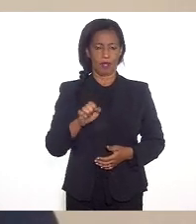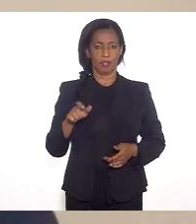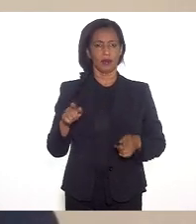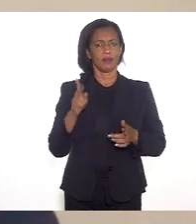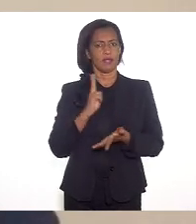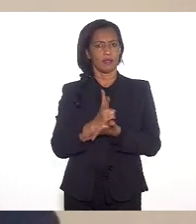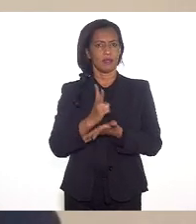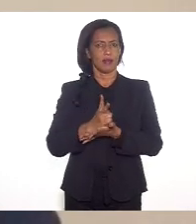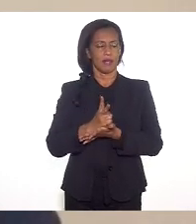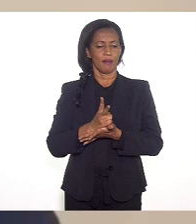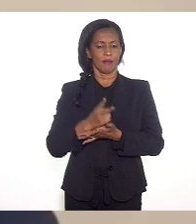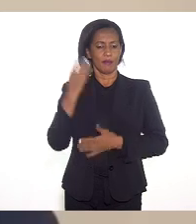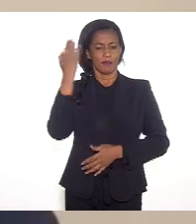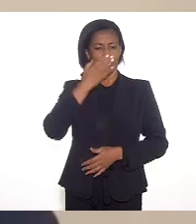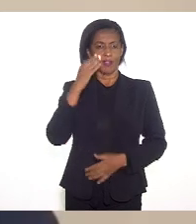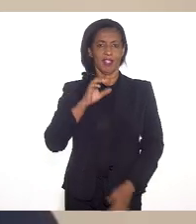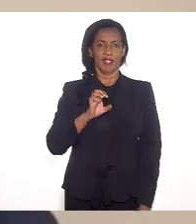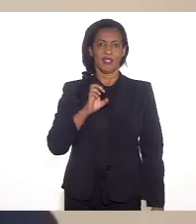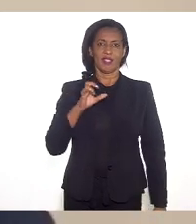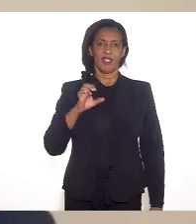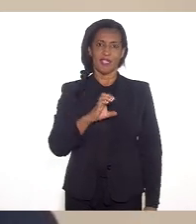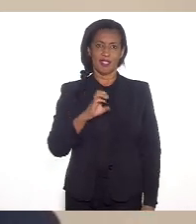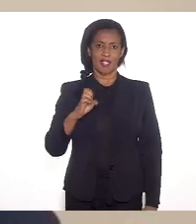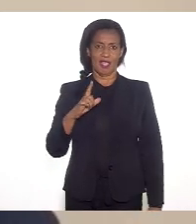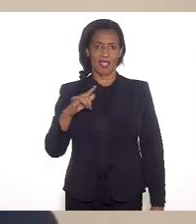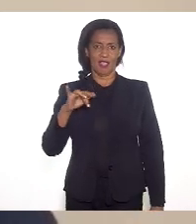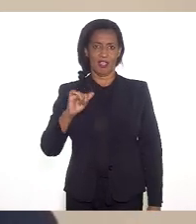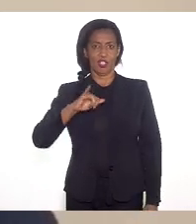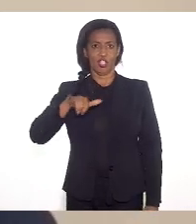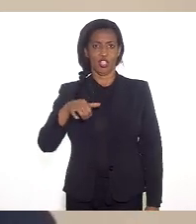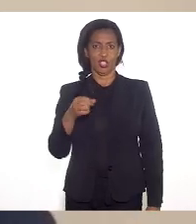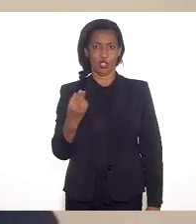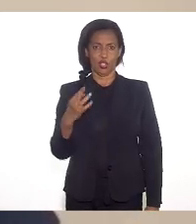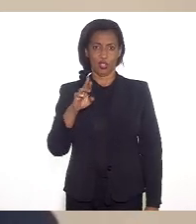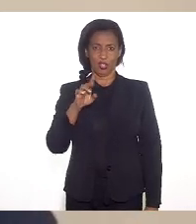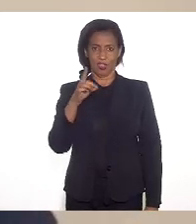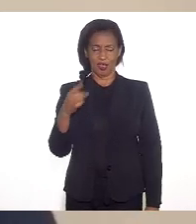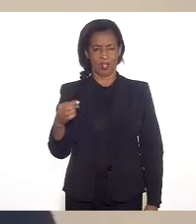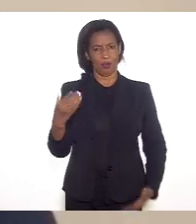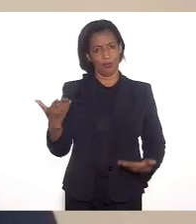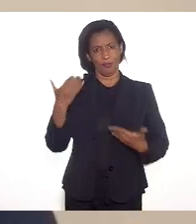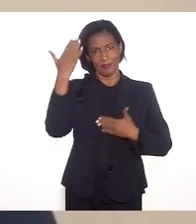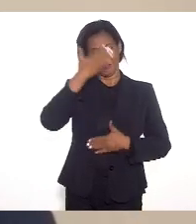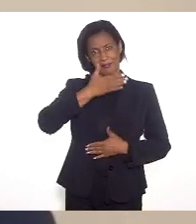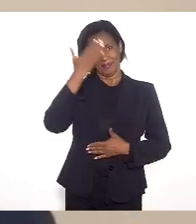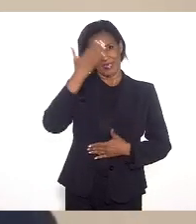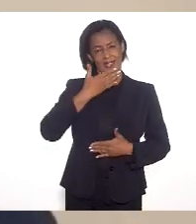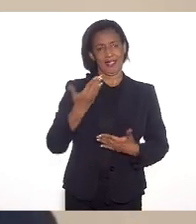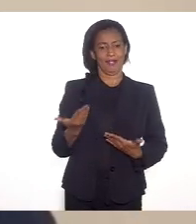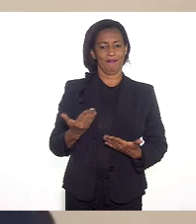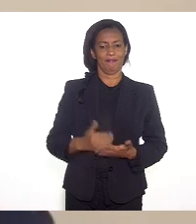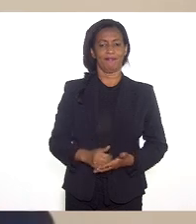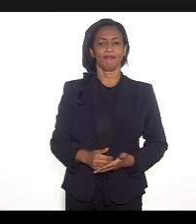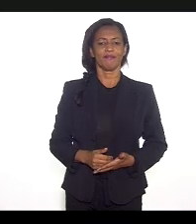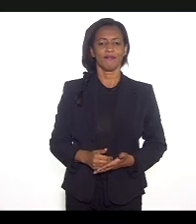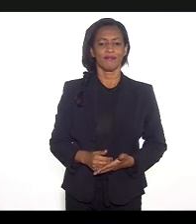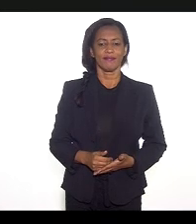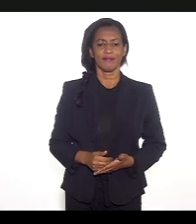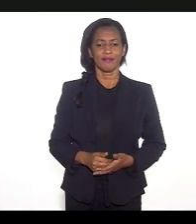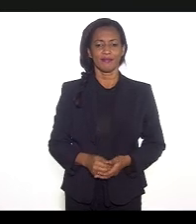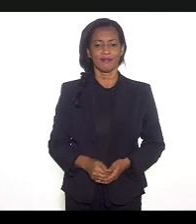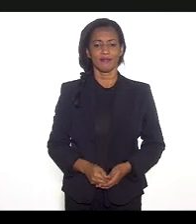sempre presente e ativa deputada Célia Jordão. Obrigado pela presença, deputado. Mais alguém conectado?